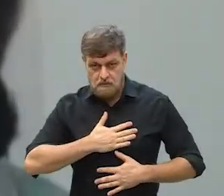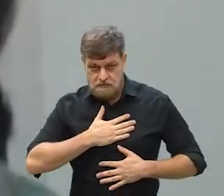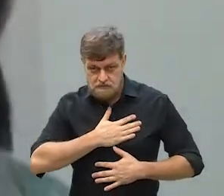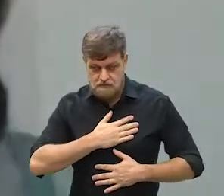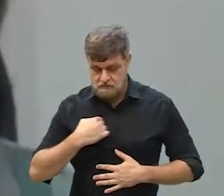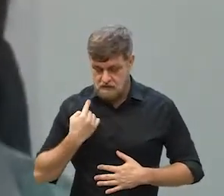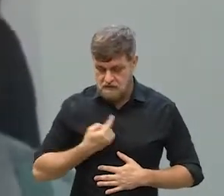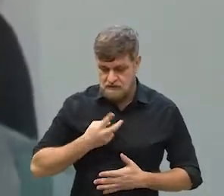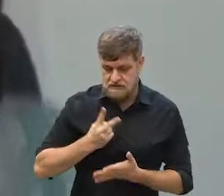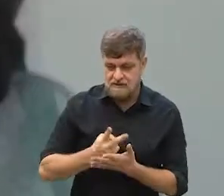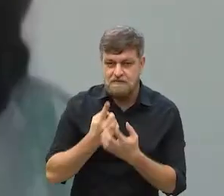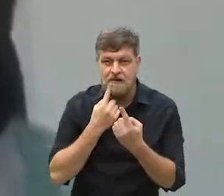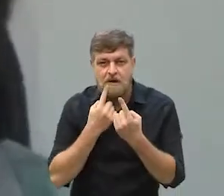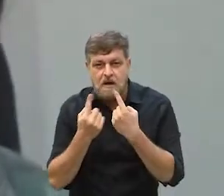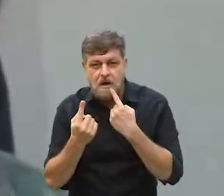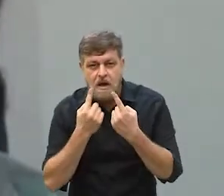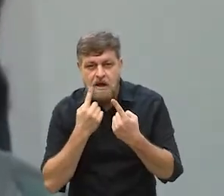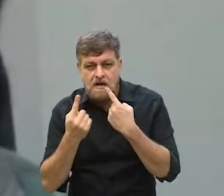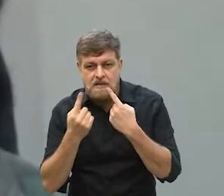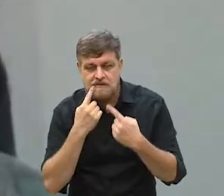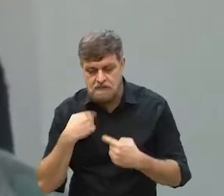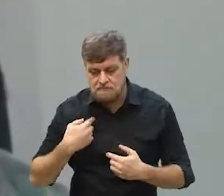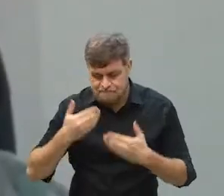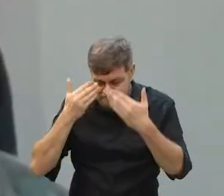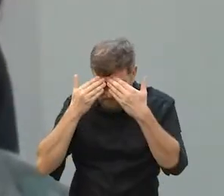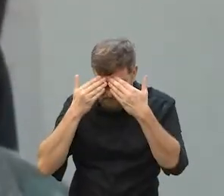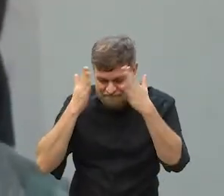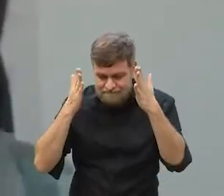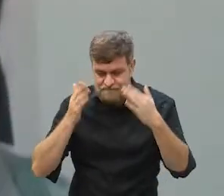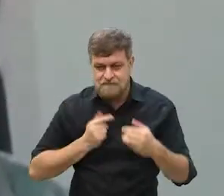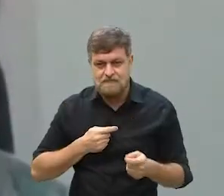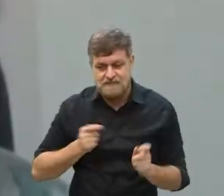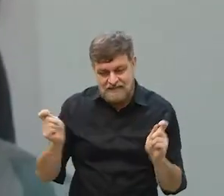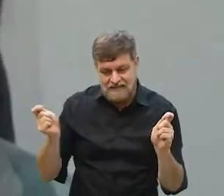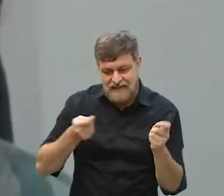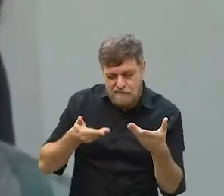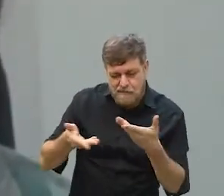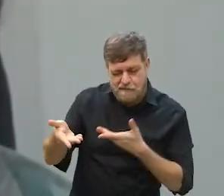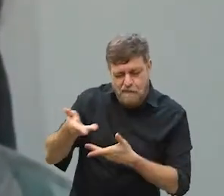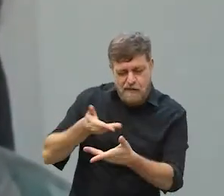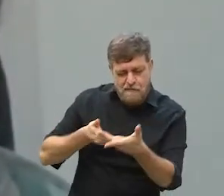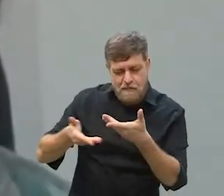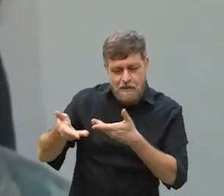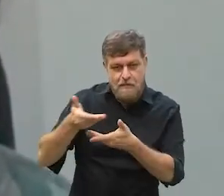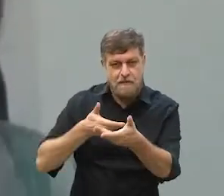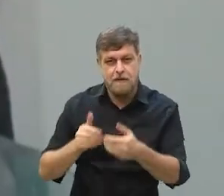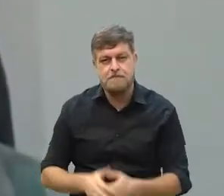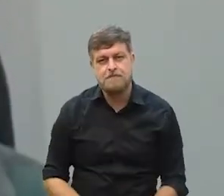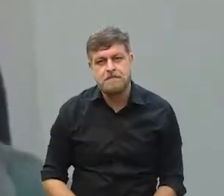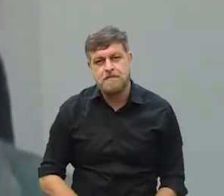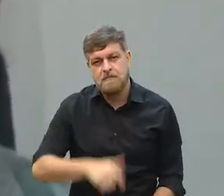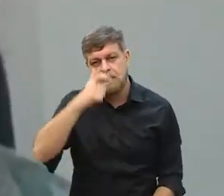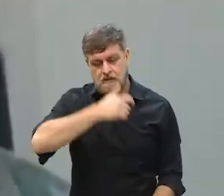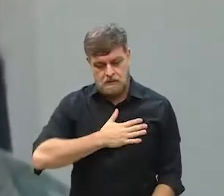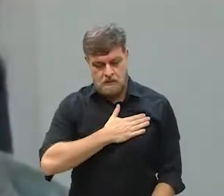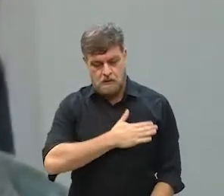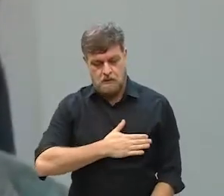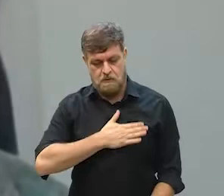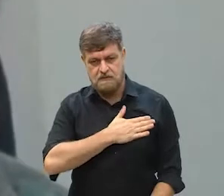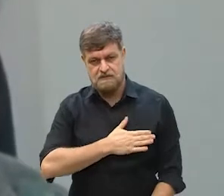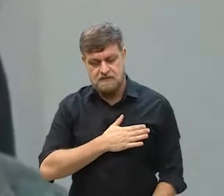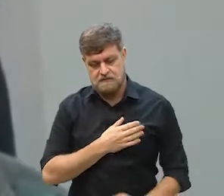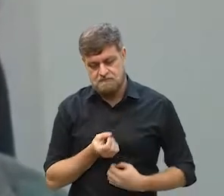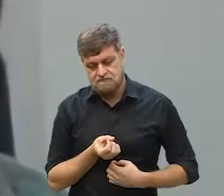sempre, esse diálogo sempre abre muitas possibilidades, né? O que eu gostaria de